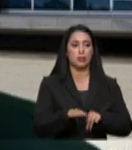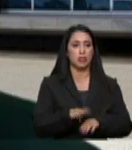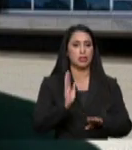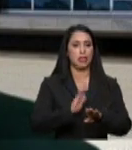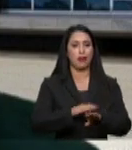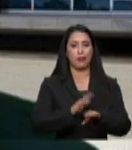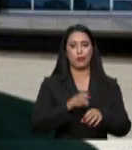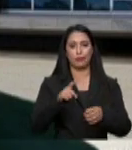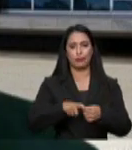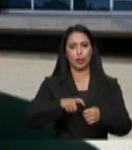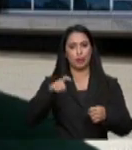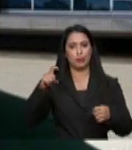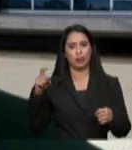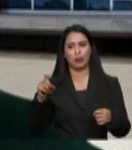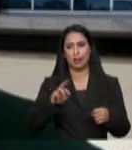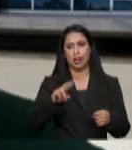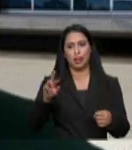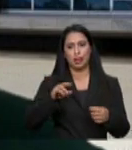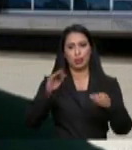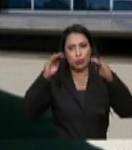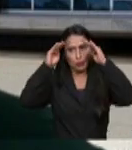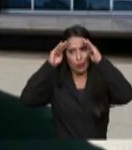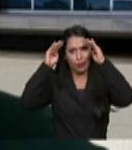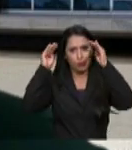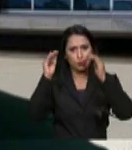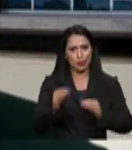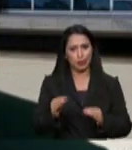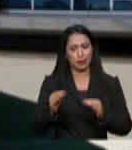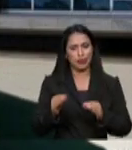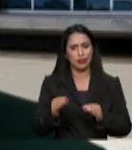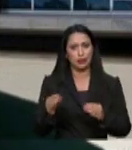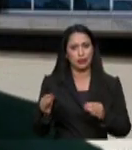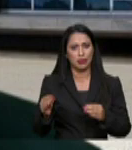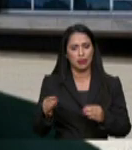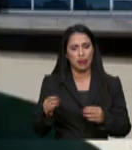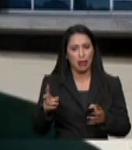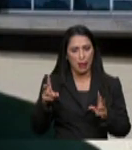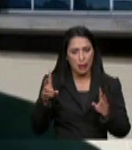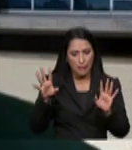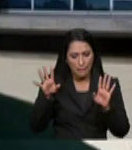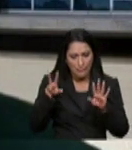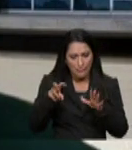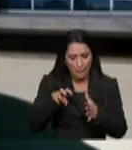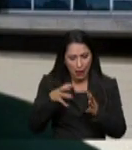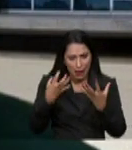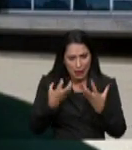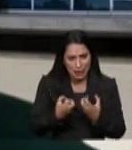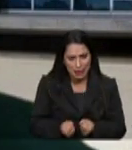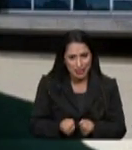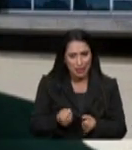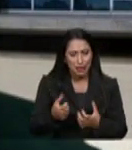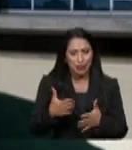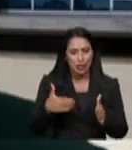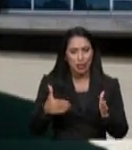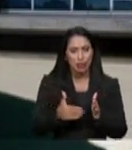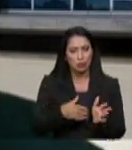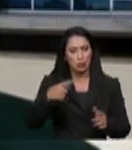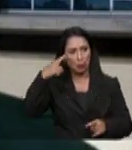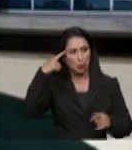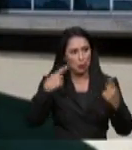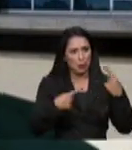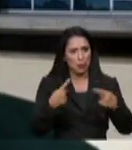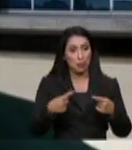autonomia para não nos sujeitamos a elas e atuamos de acordo com